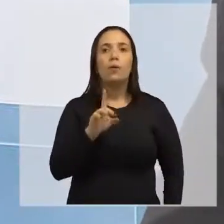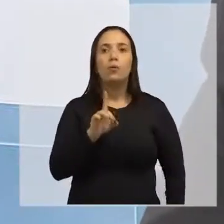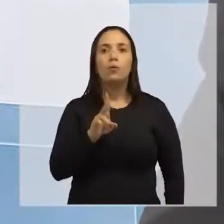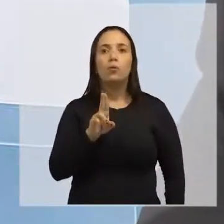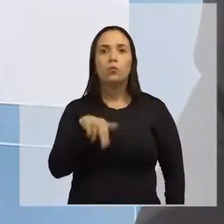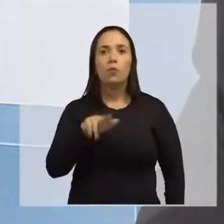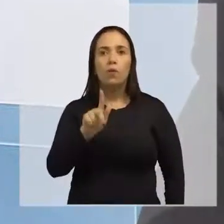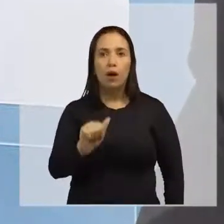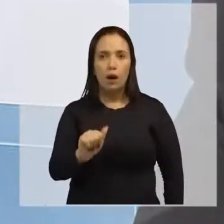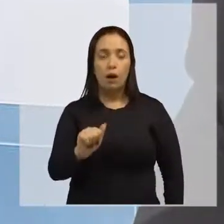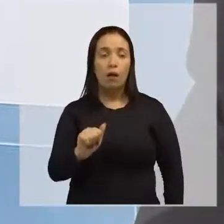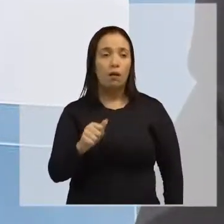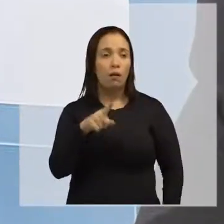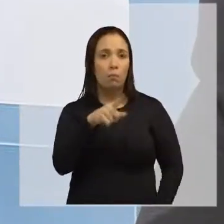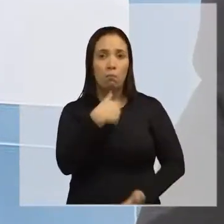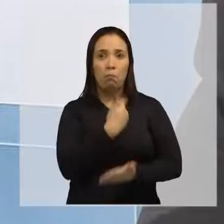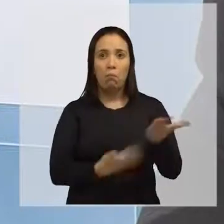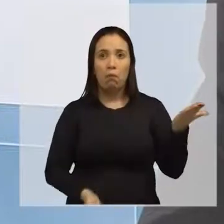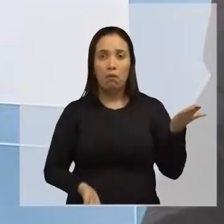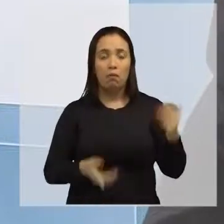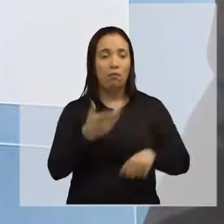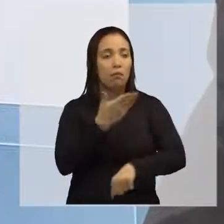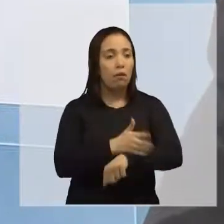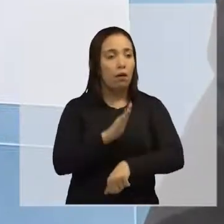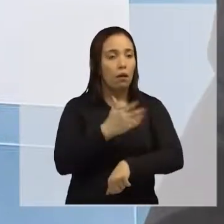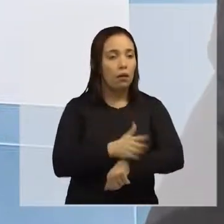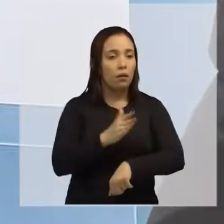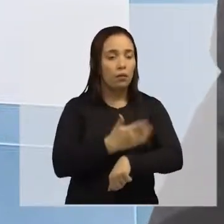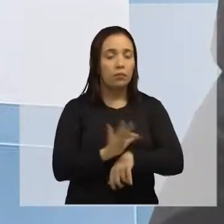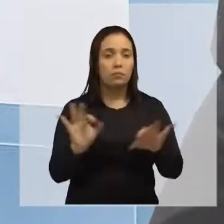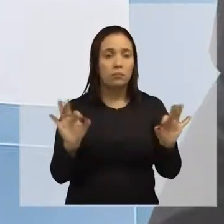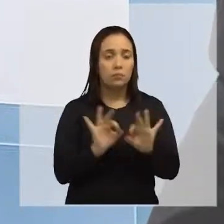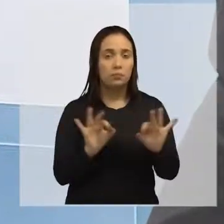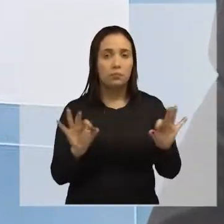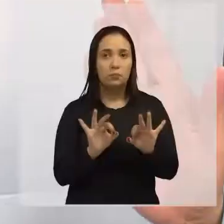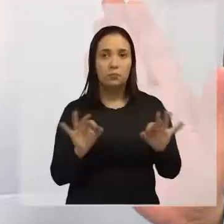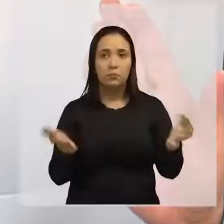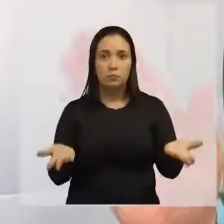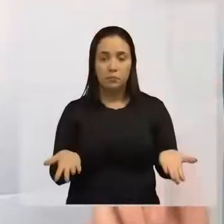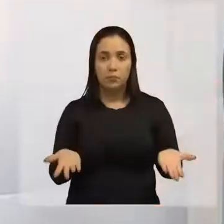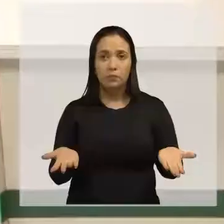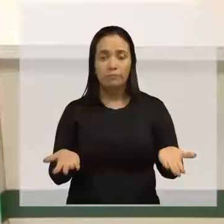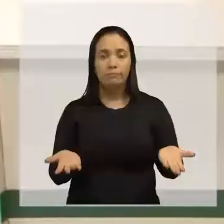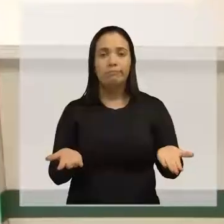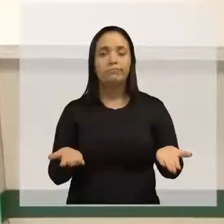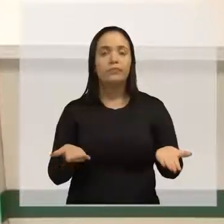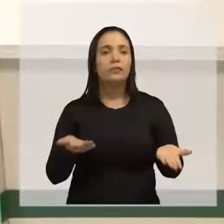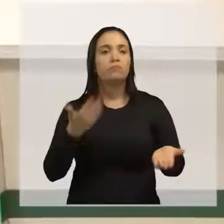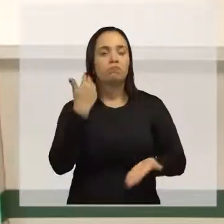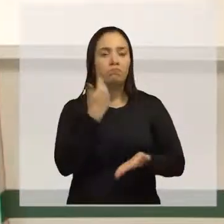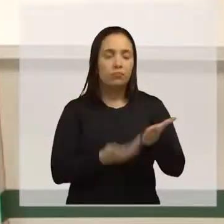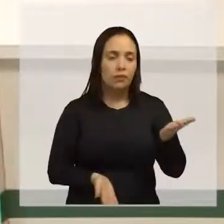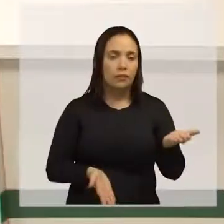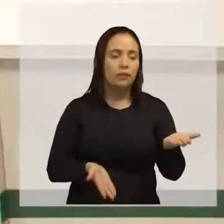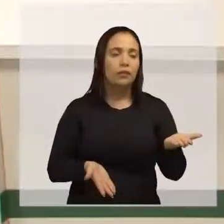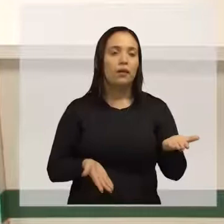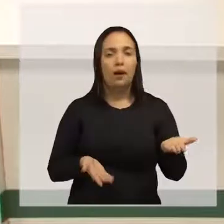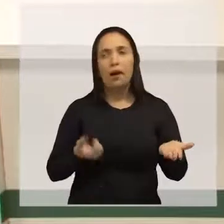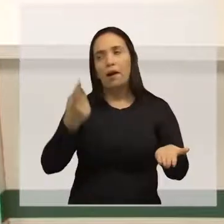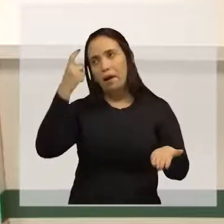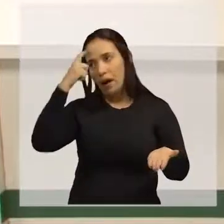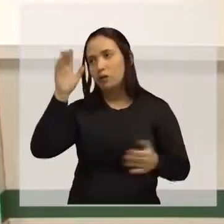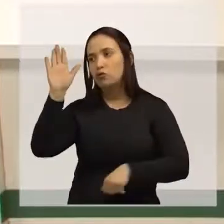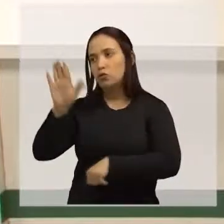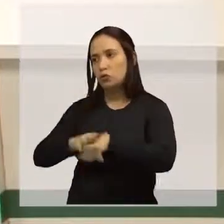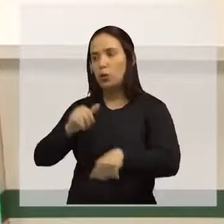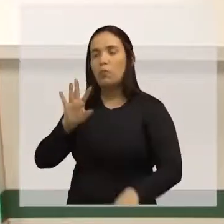desastre. Como ele não estava treinando ninguém. Não tinha mais saída, né, Luiz? Que não estava treinando nenhum time. Não tinha mais saída e disseram assim, nos salve, Tite.